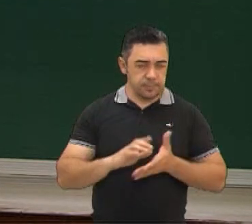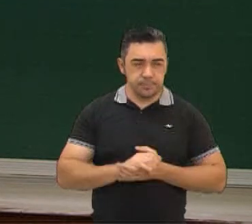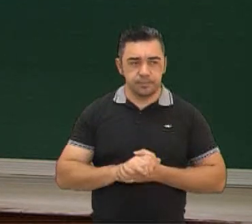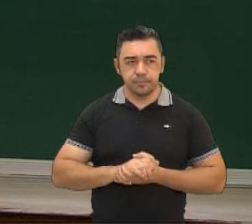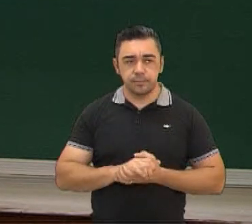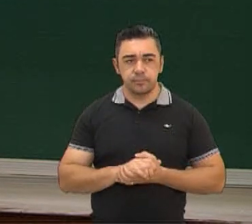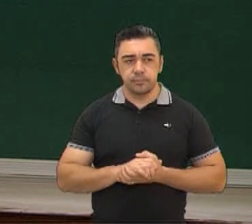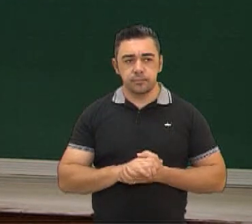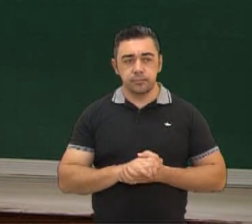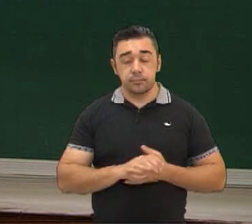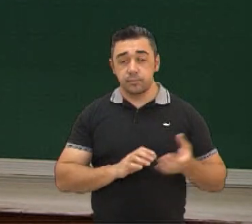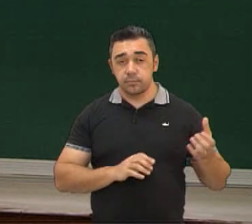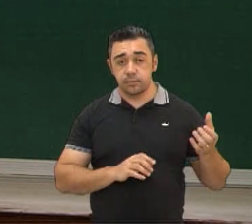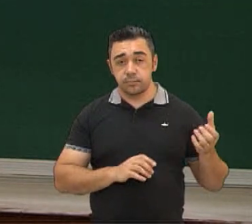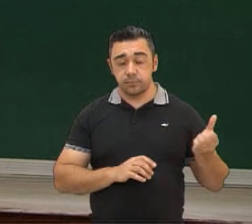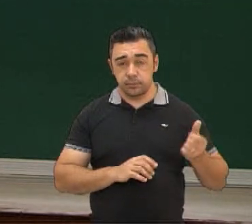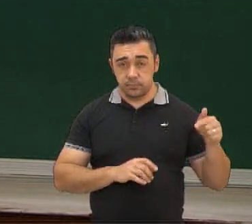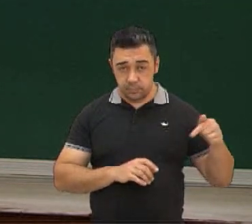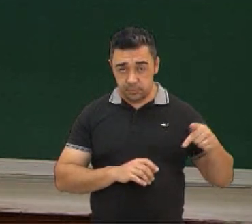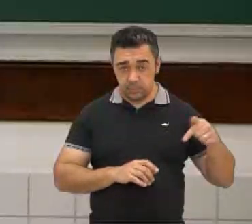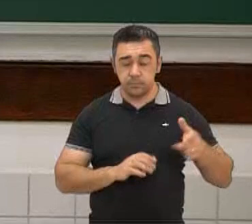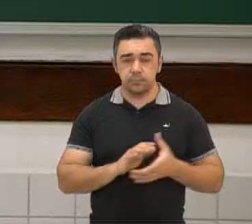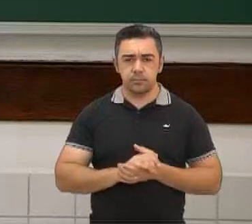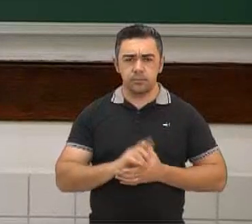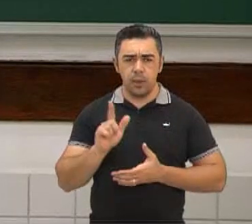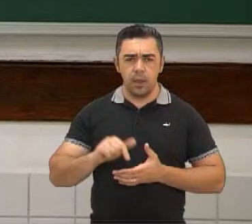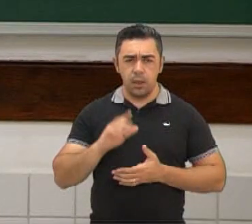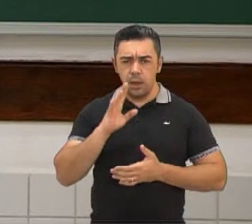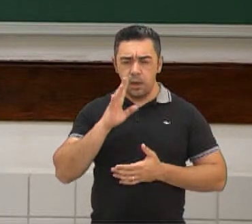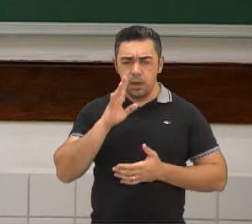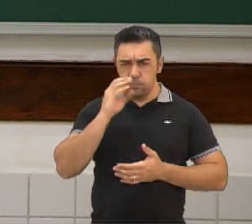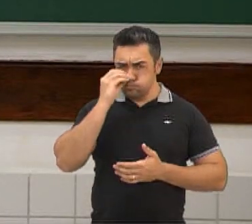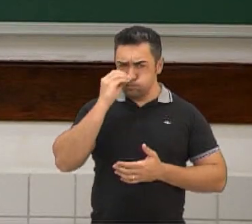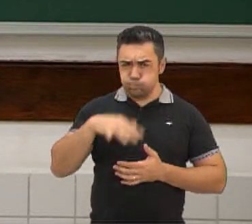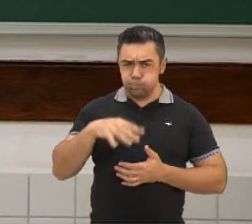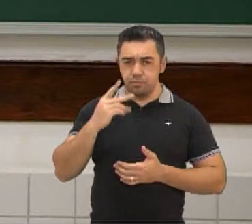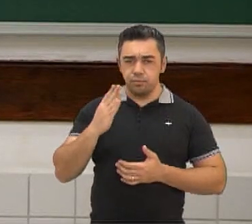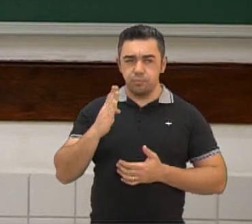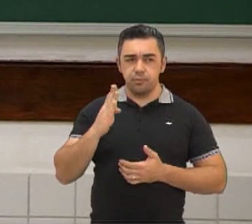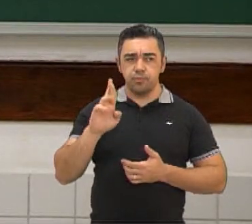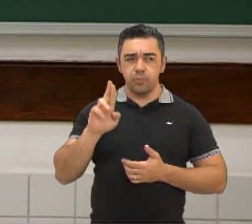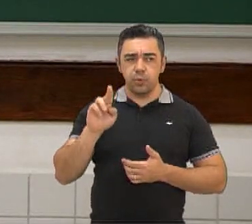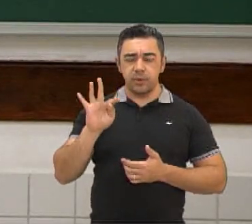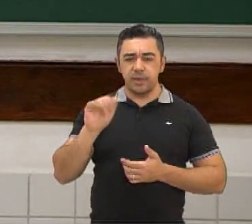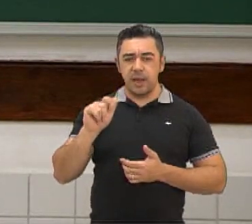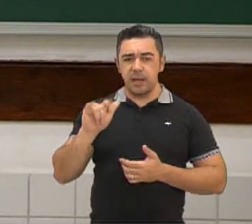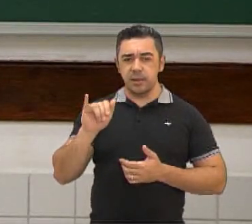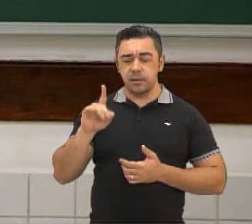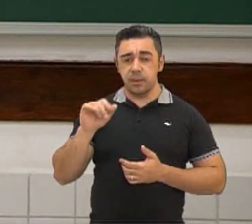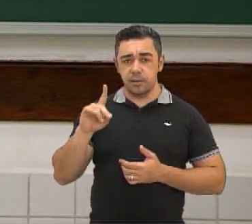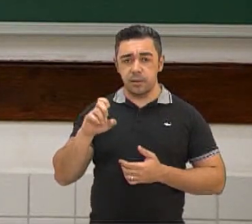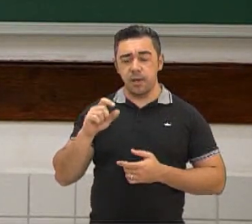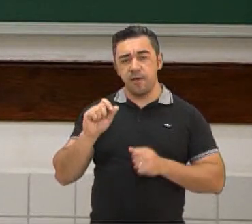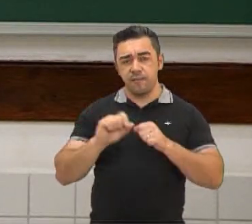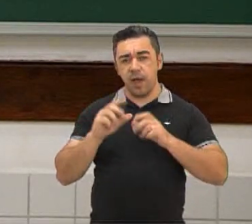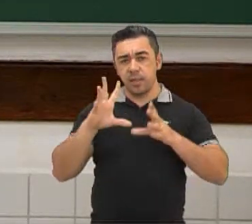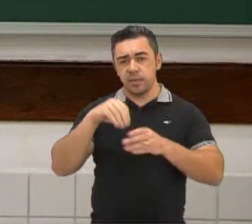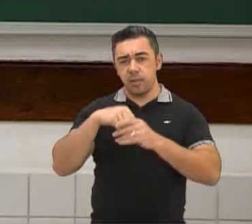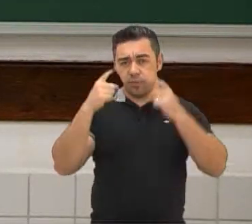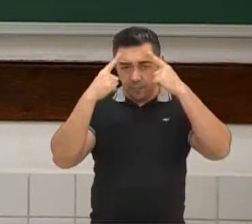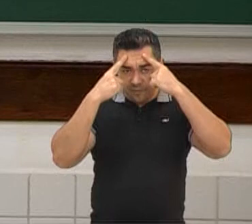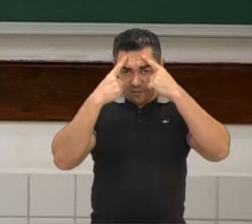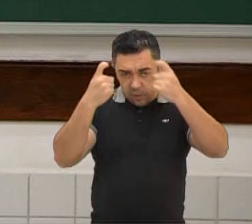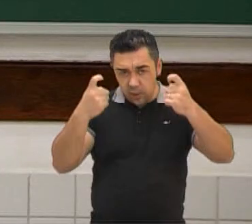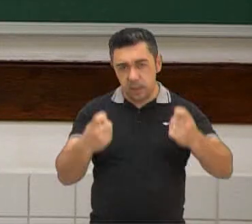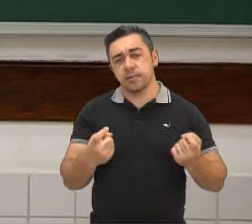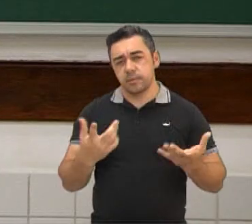adversário. E a brutalidade é quando o jogador pratica algum ato violento durante o jogo. Então é